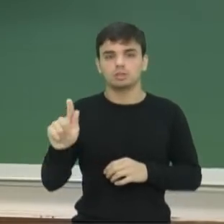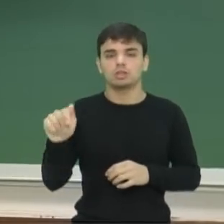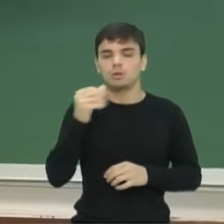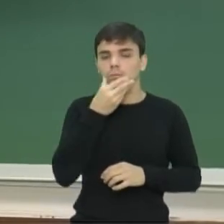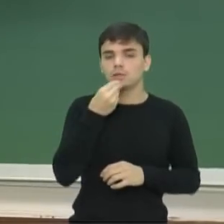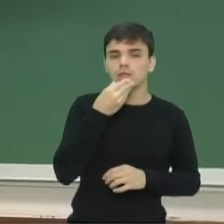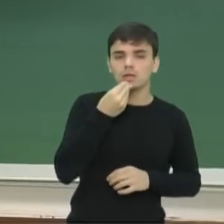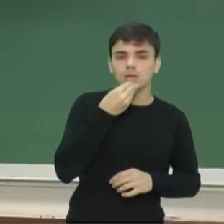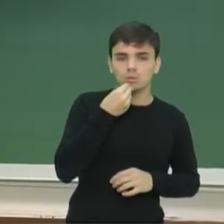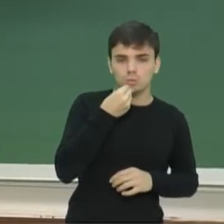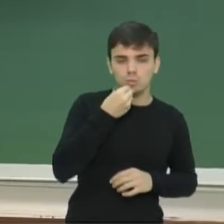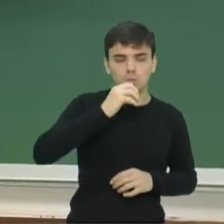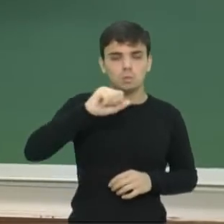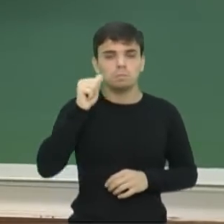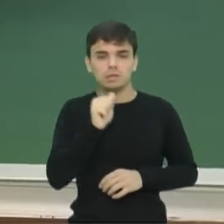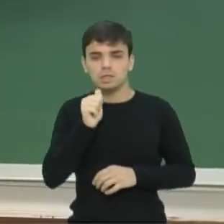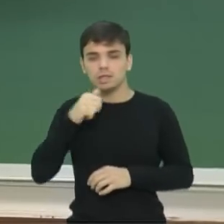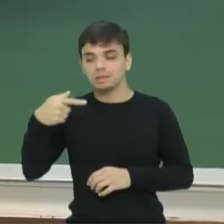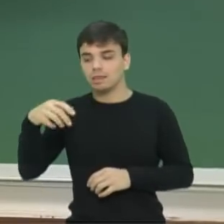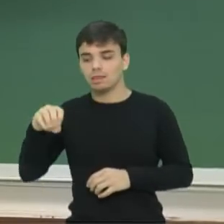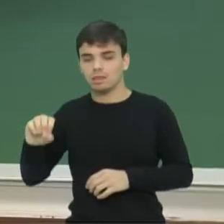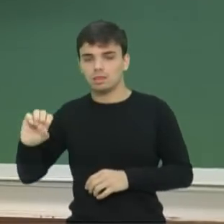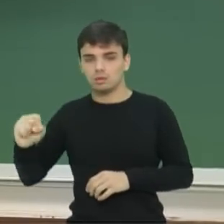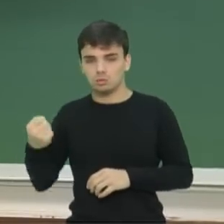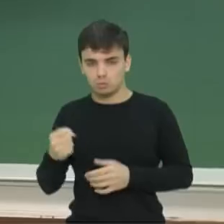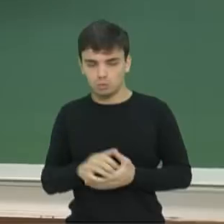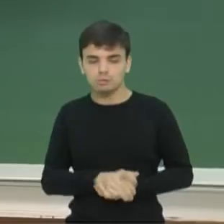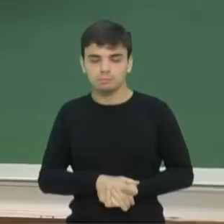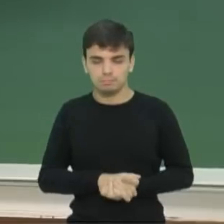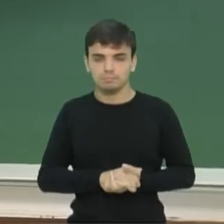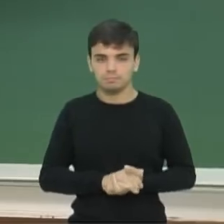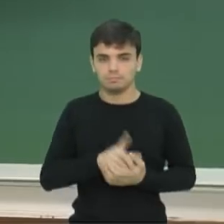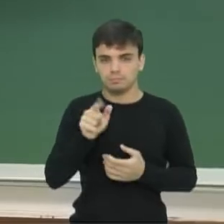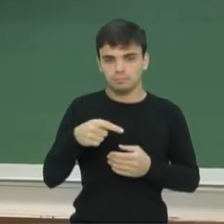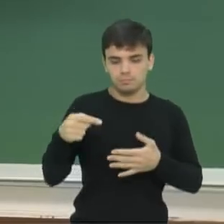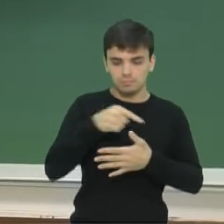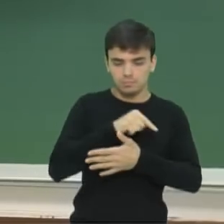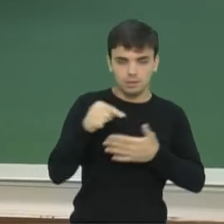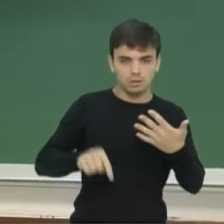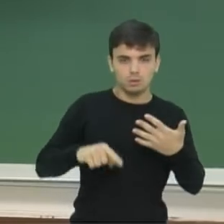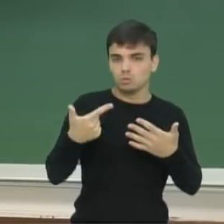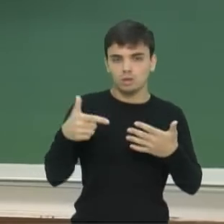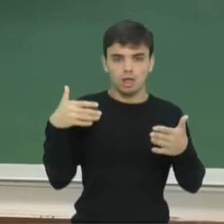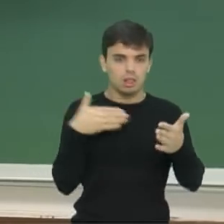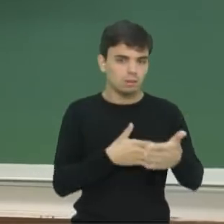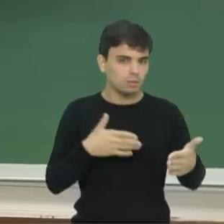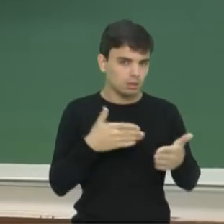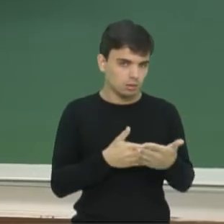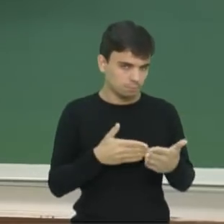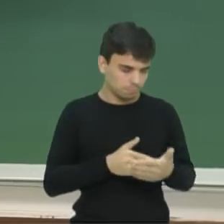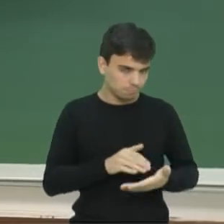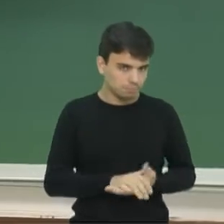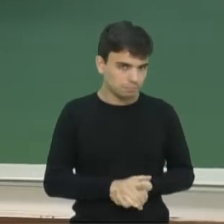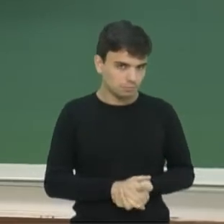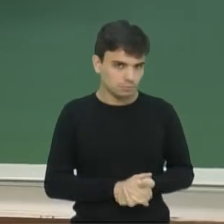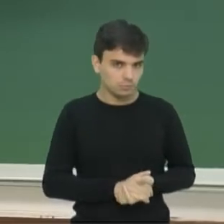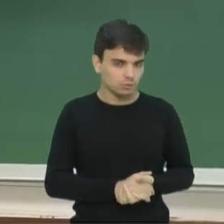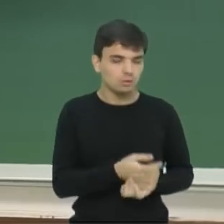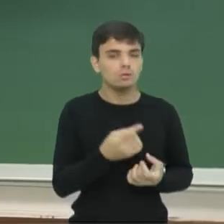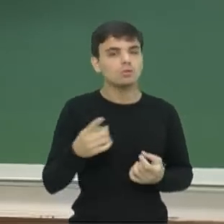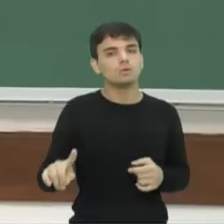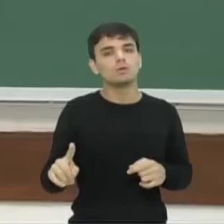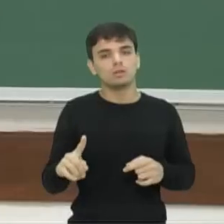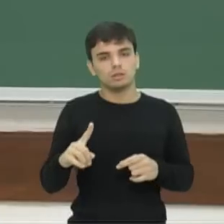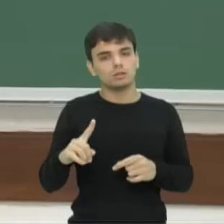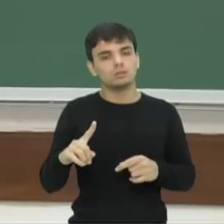ou o feminino acima de 78, né? Então é desta categoria. Então aí não tem limite de peso. Então a única exigência é o quê? O